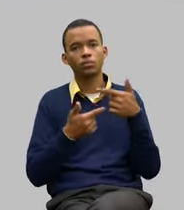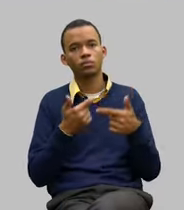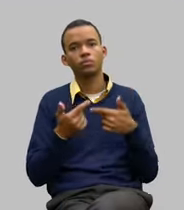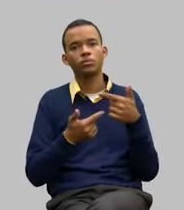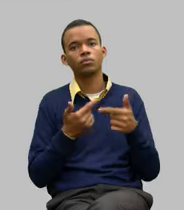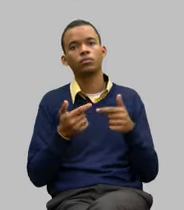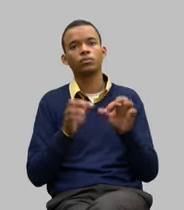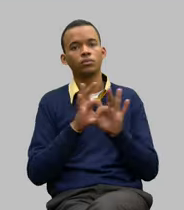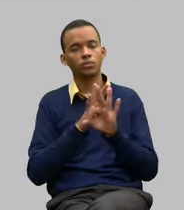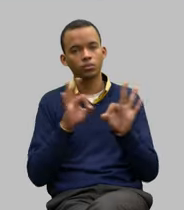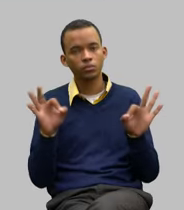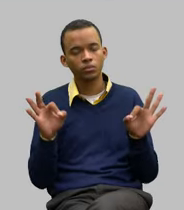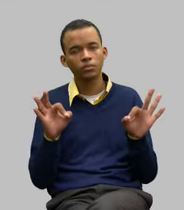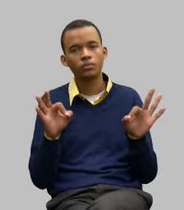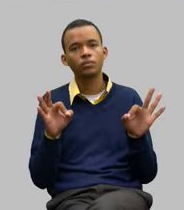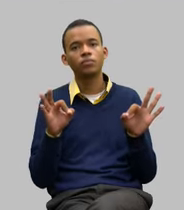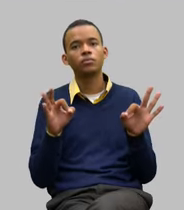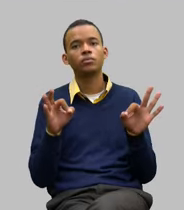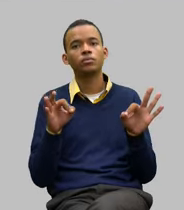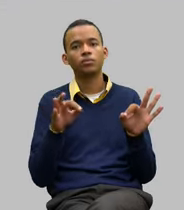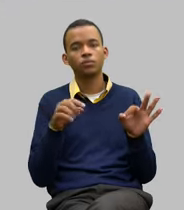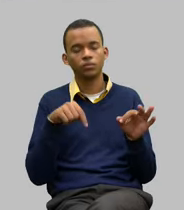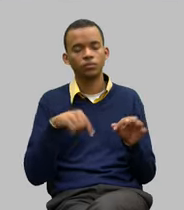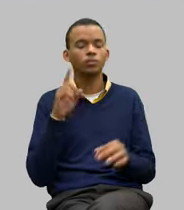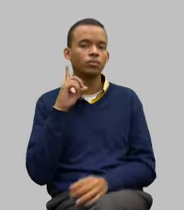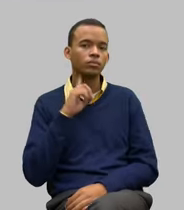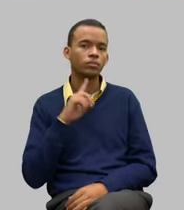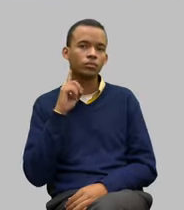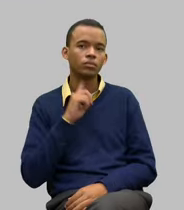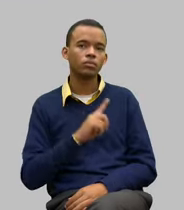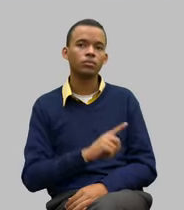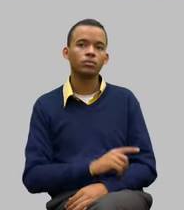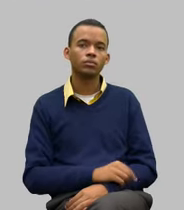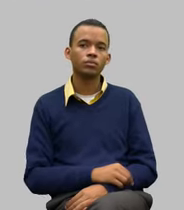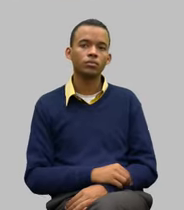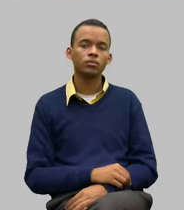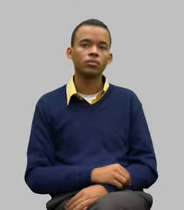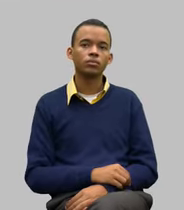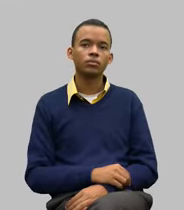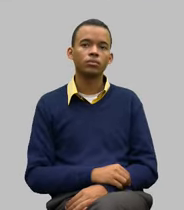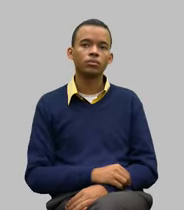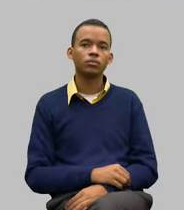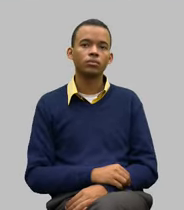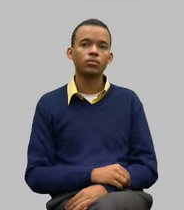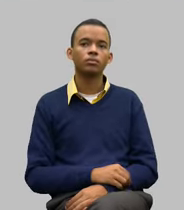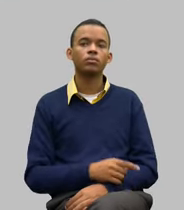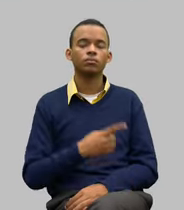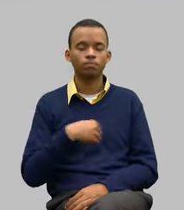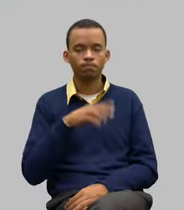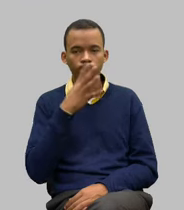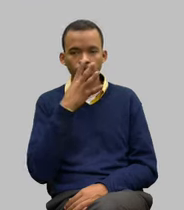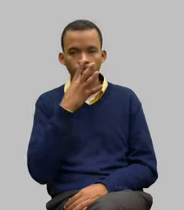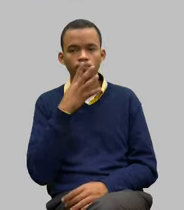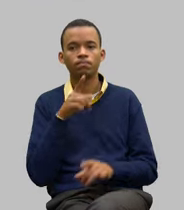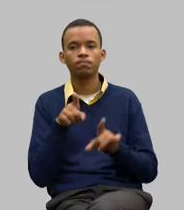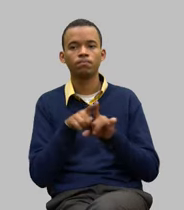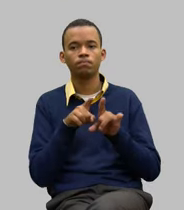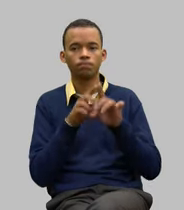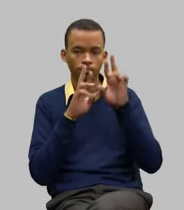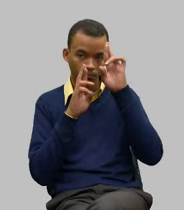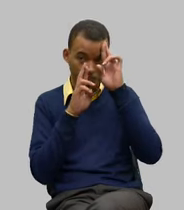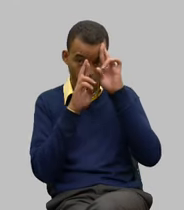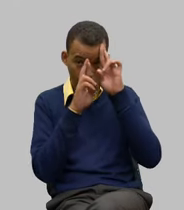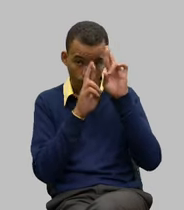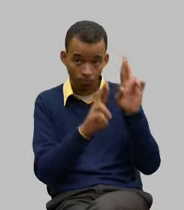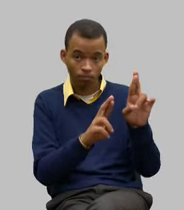Fantástico aí naé no nosso estado de Minas Gerais a nossa admiração nosso respeito Obrigado Deputado CL que o governo